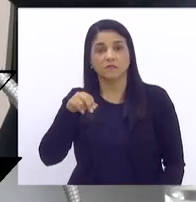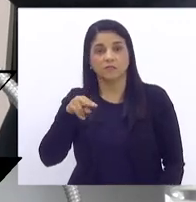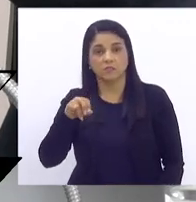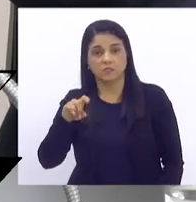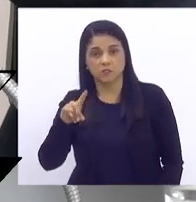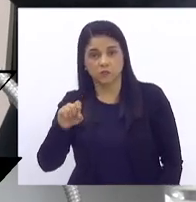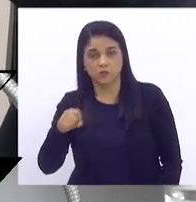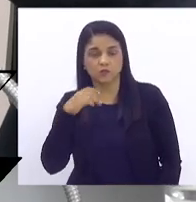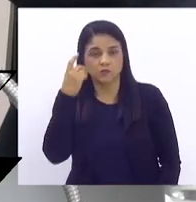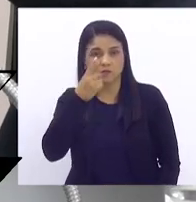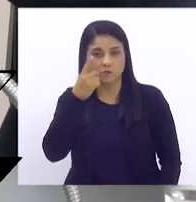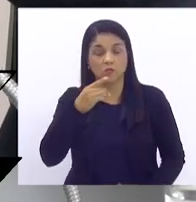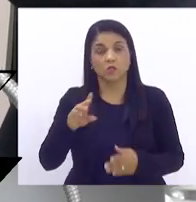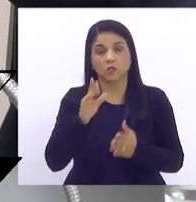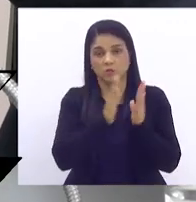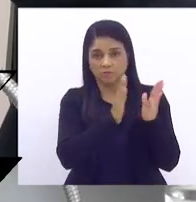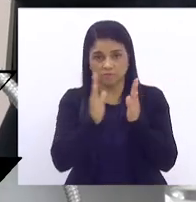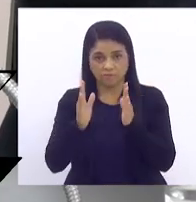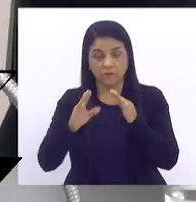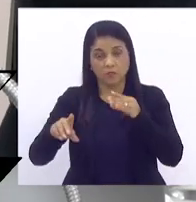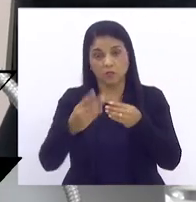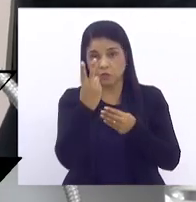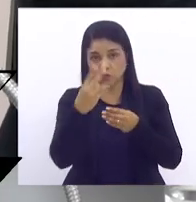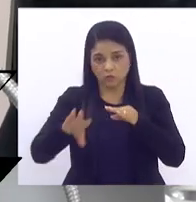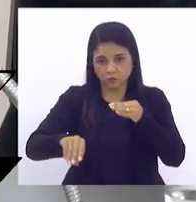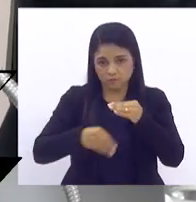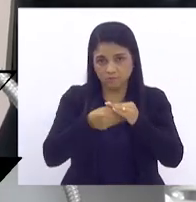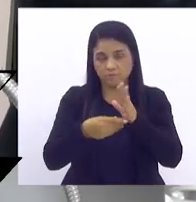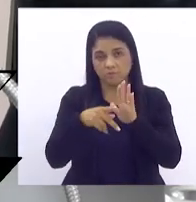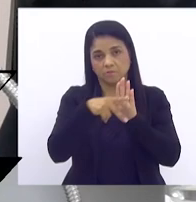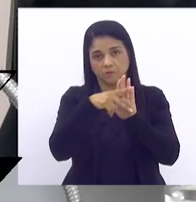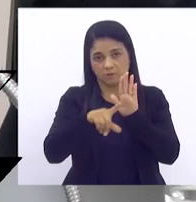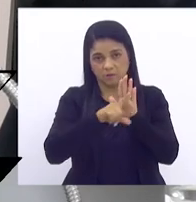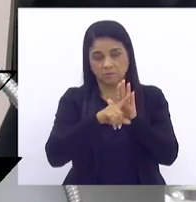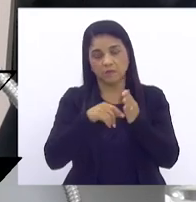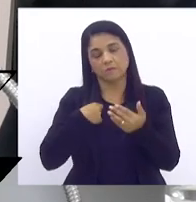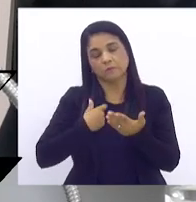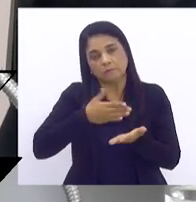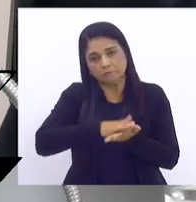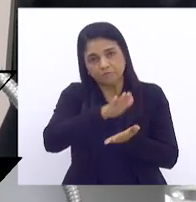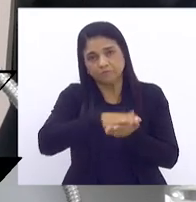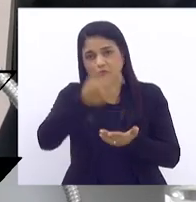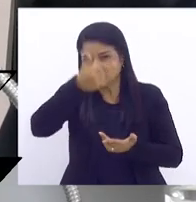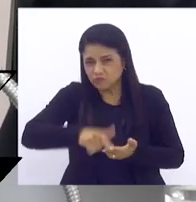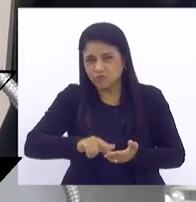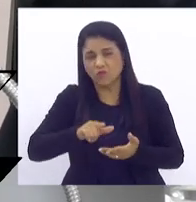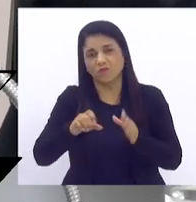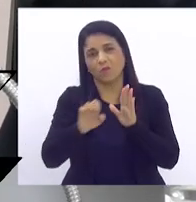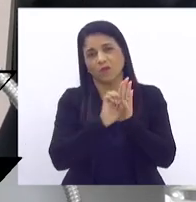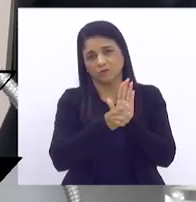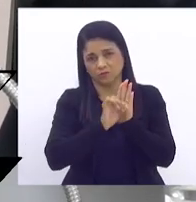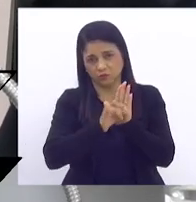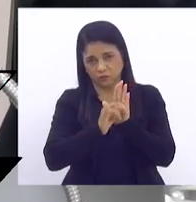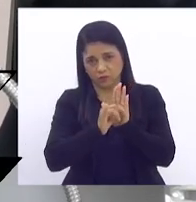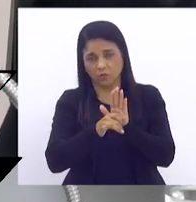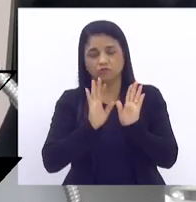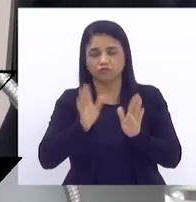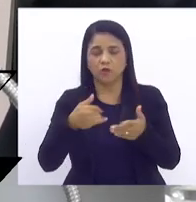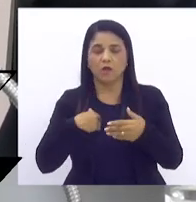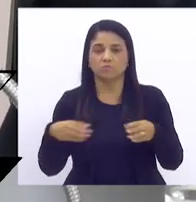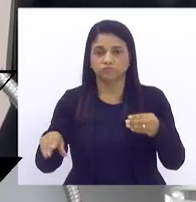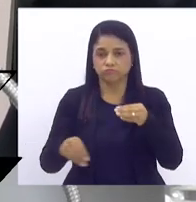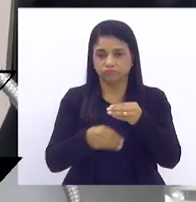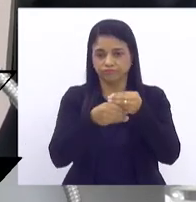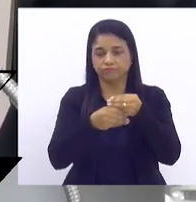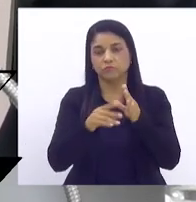questão de ordem incluindo dois processos para não ter que republicar o edital, um acordo com as assessorias. Então, já superamos esses dois processos